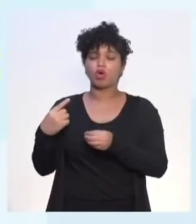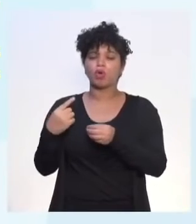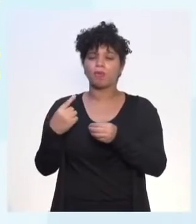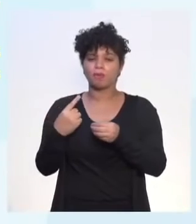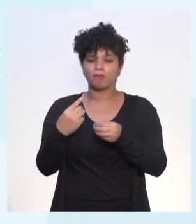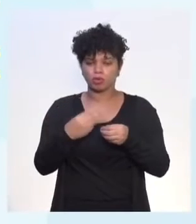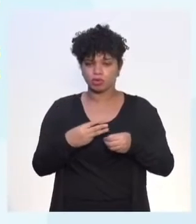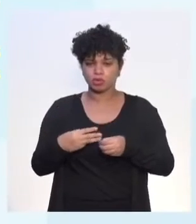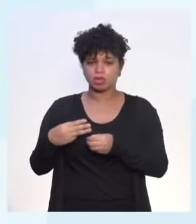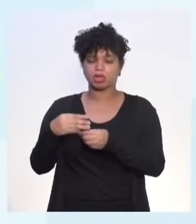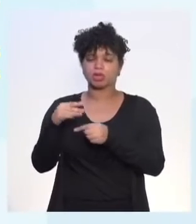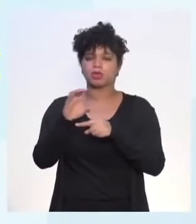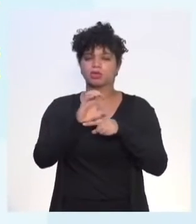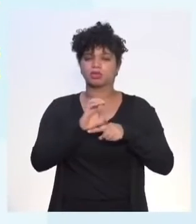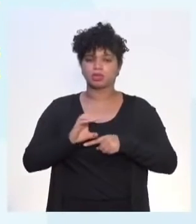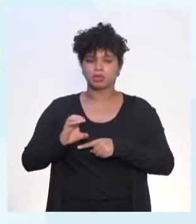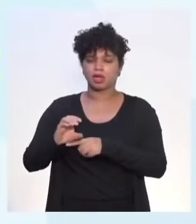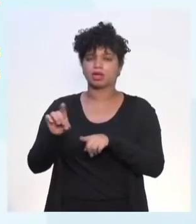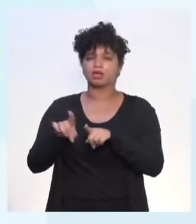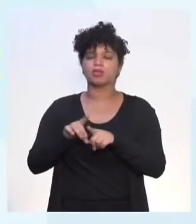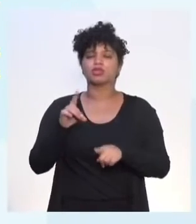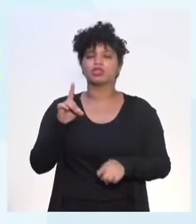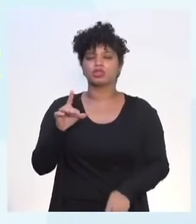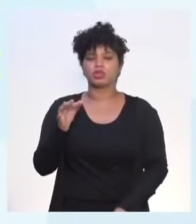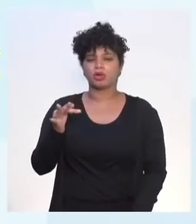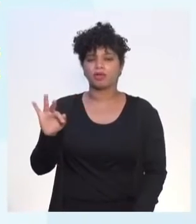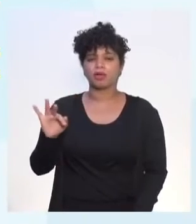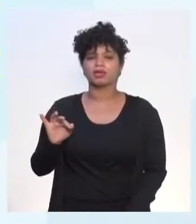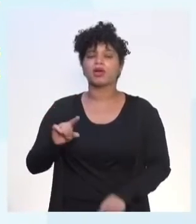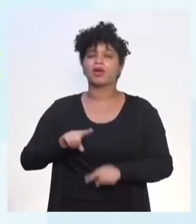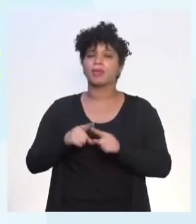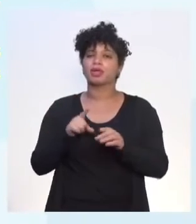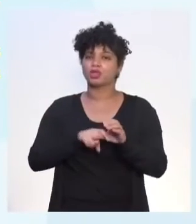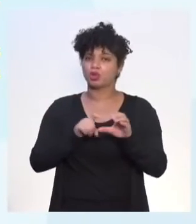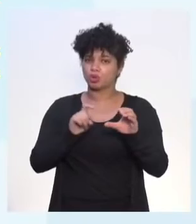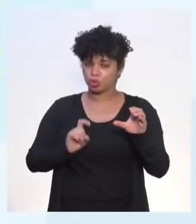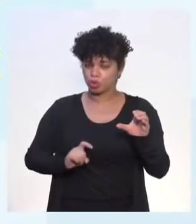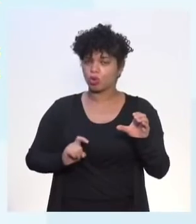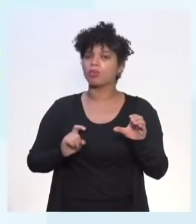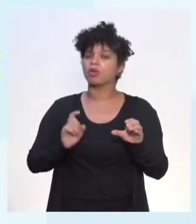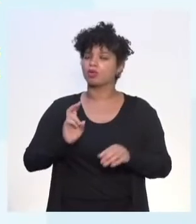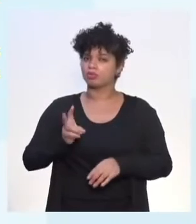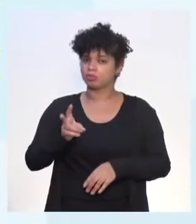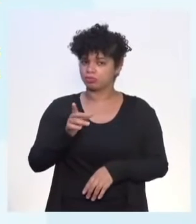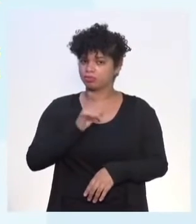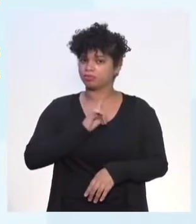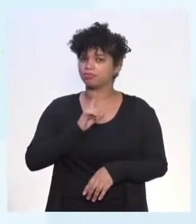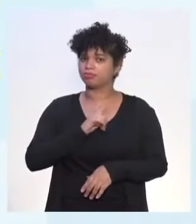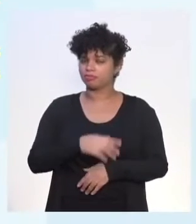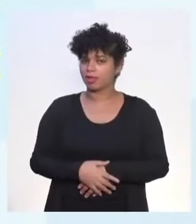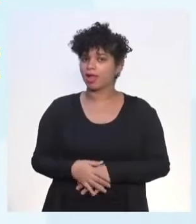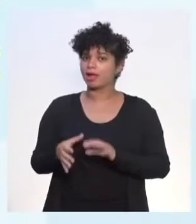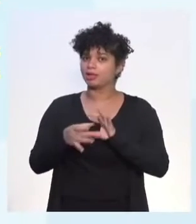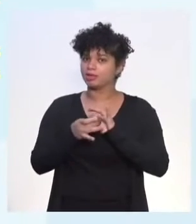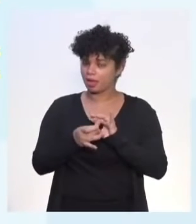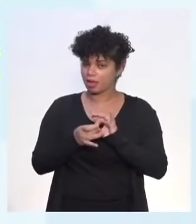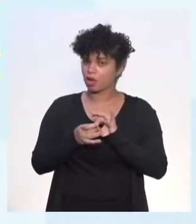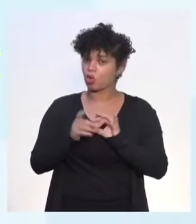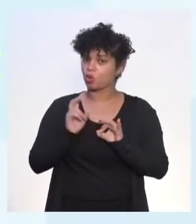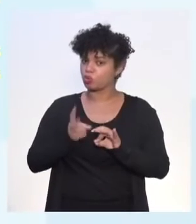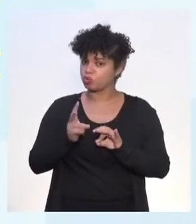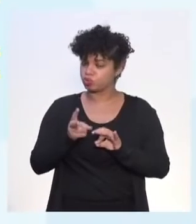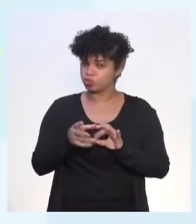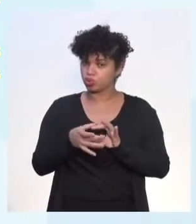e do Distrito Federal, conservando a autonomia dos entes federados. Então, união indissolúvel dos